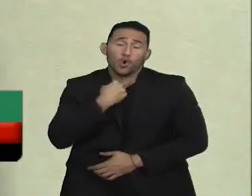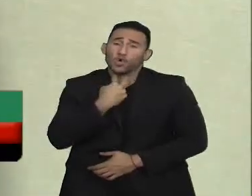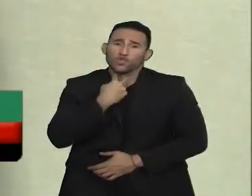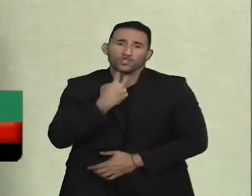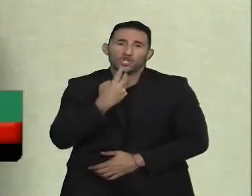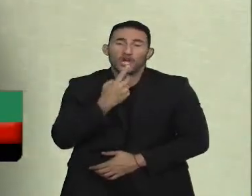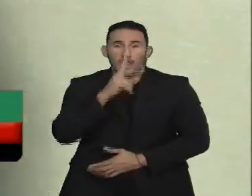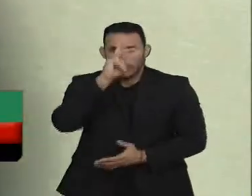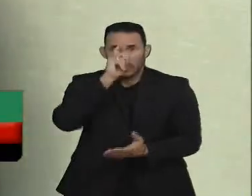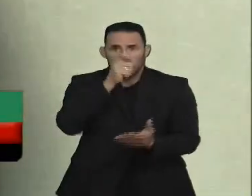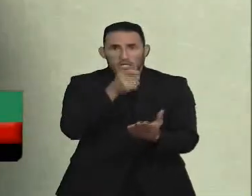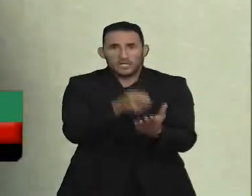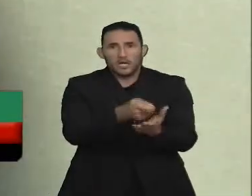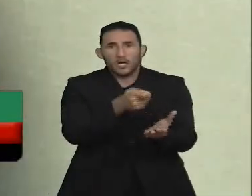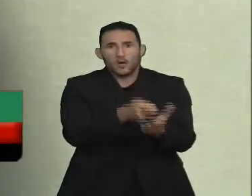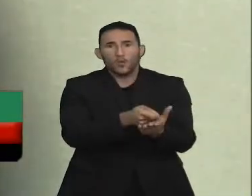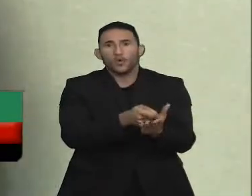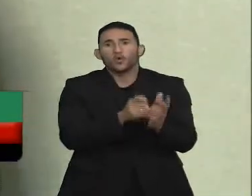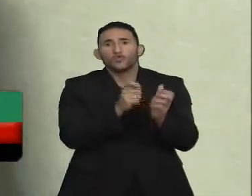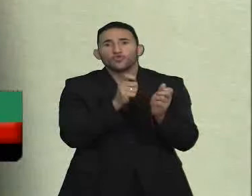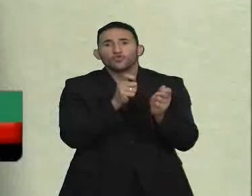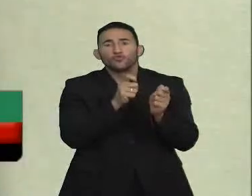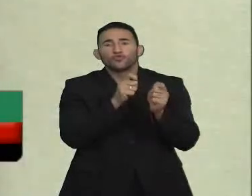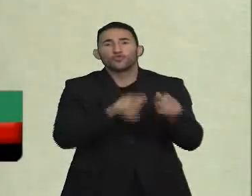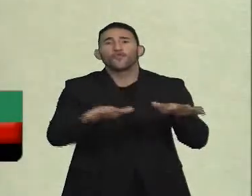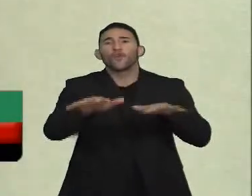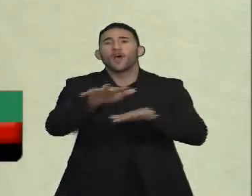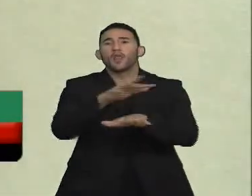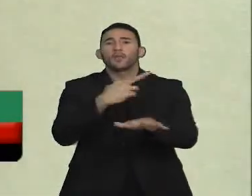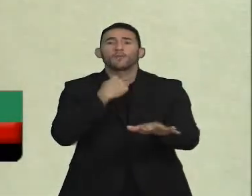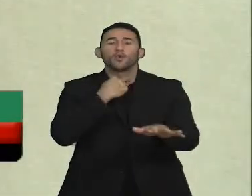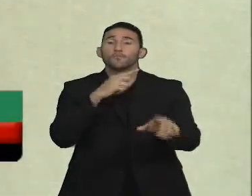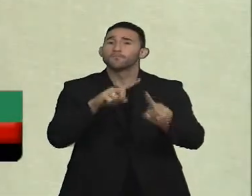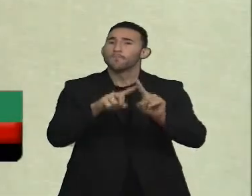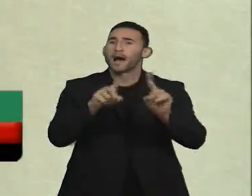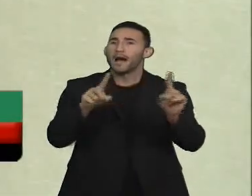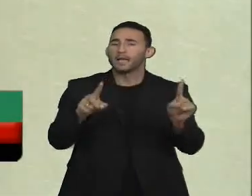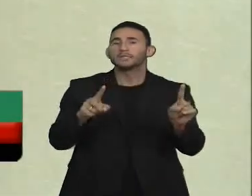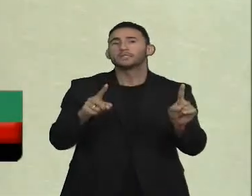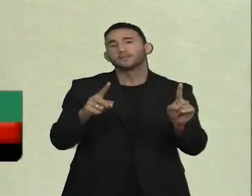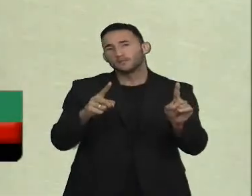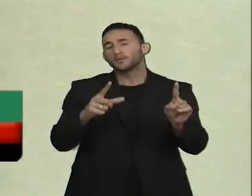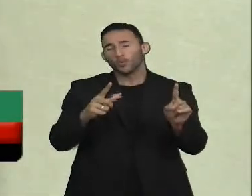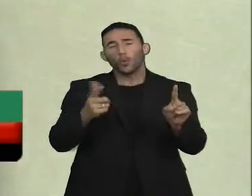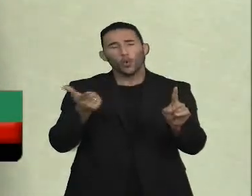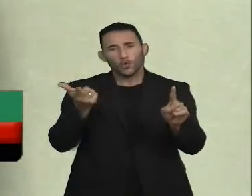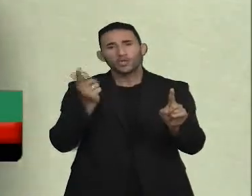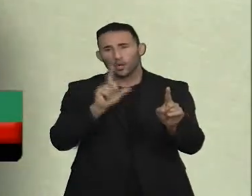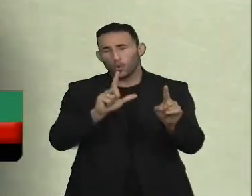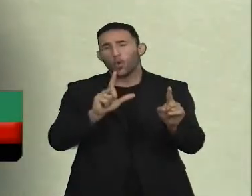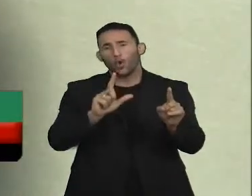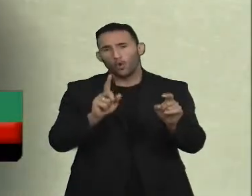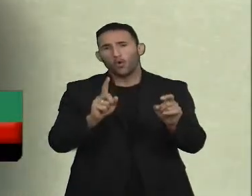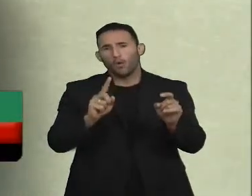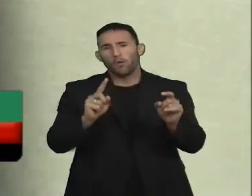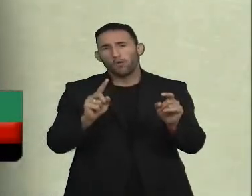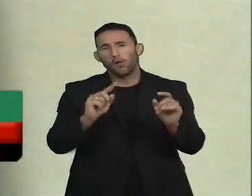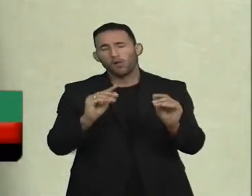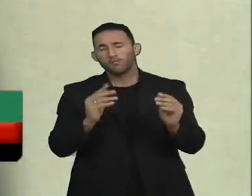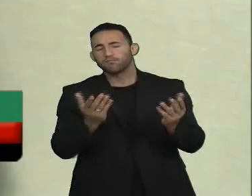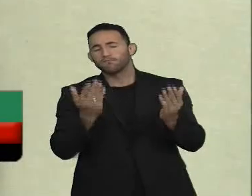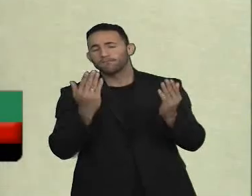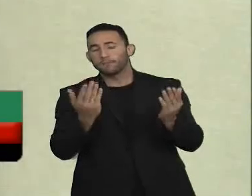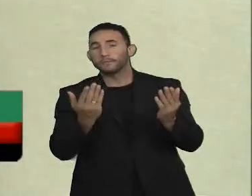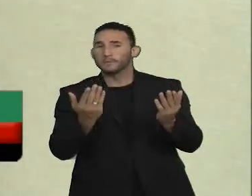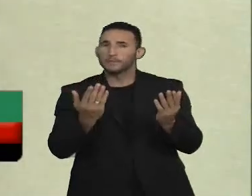decisão, se tivesse prevalecido. Mas, enfim, tiveram bom senso, isso retornou, e a Guarda Municipal, senhor